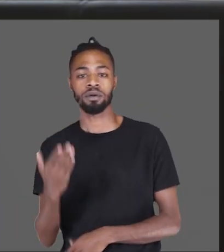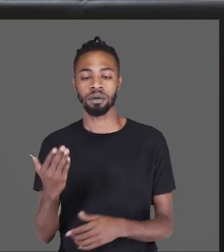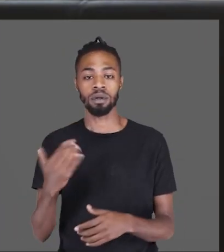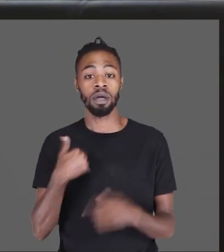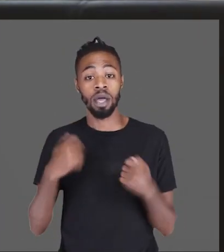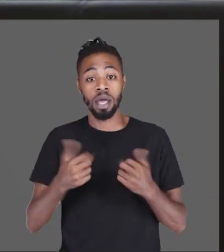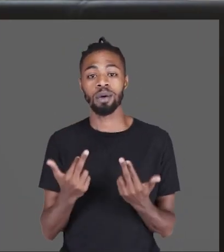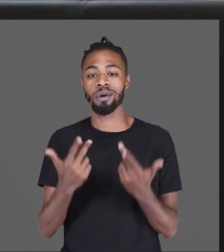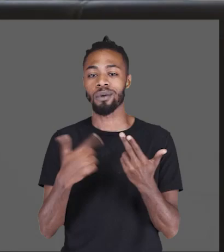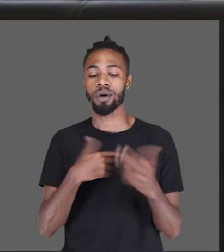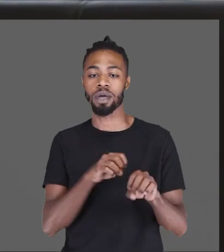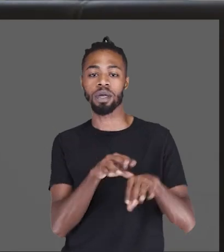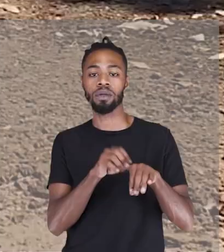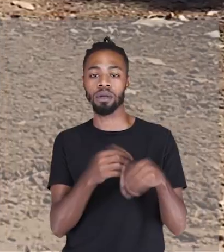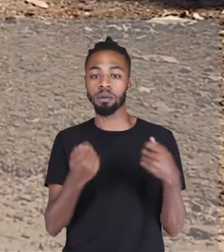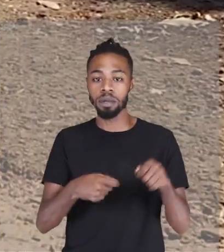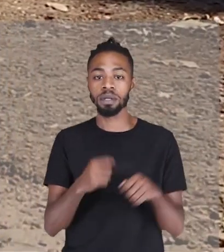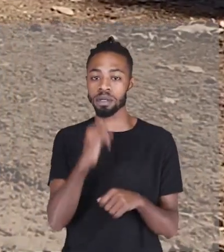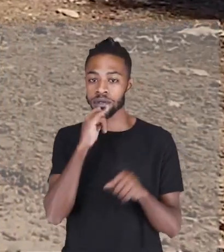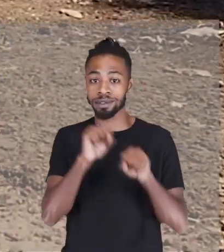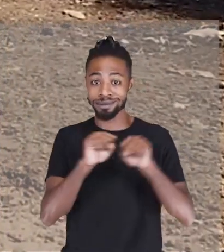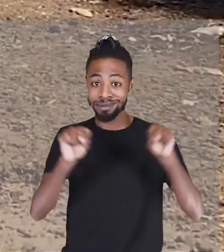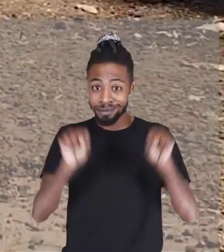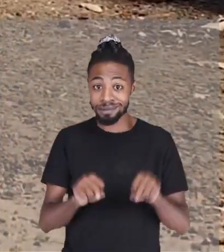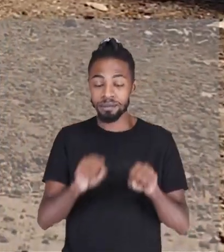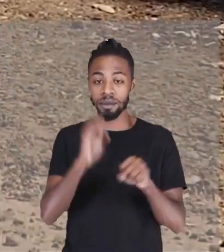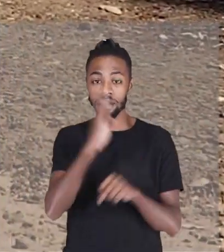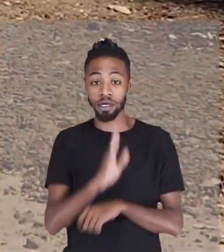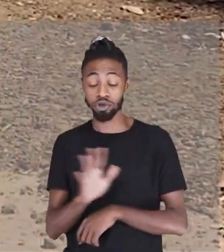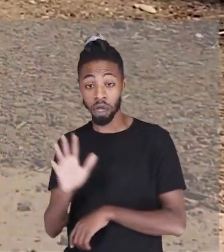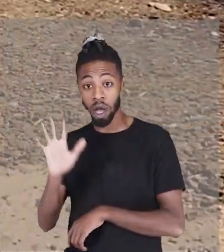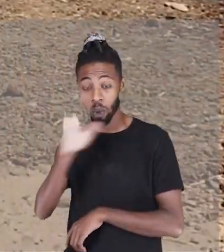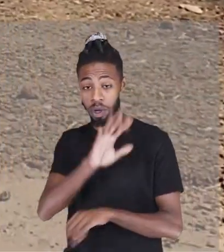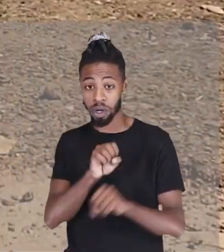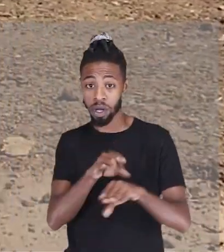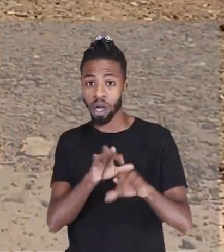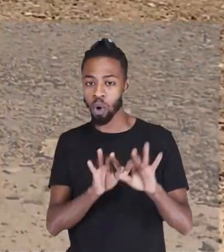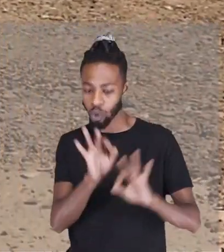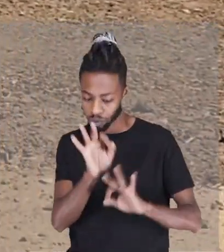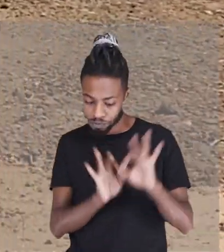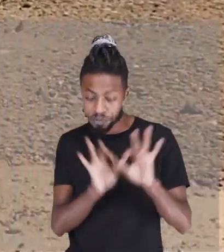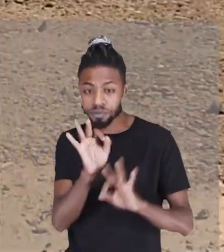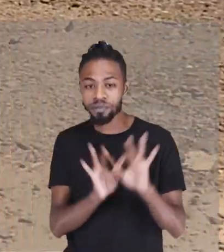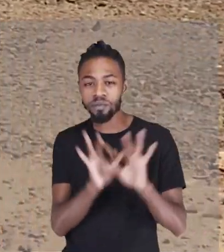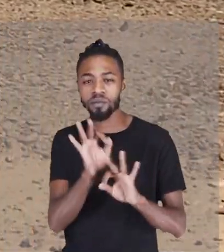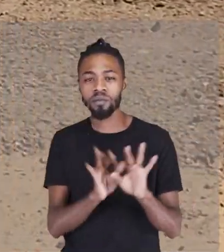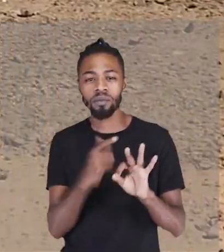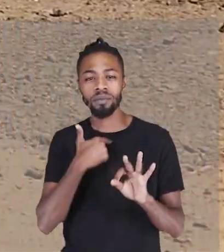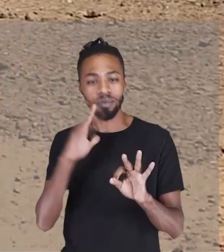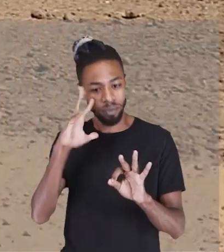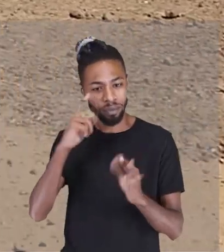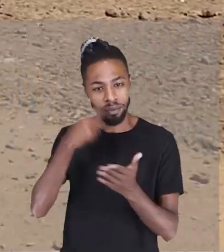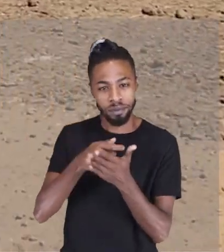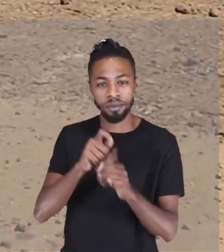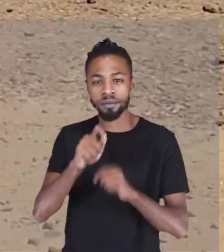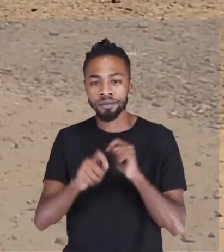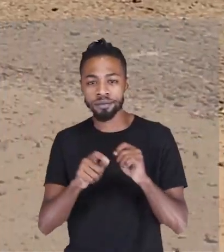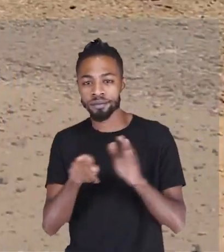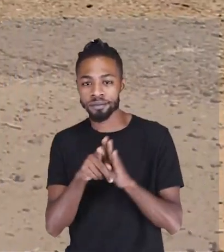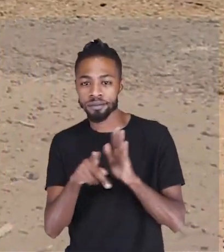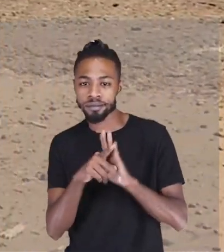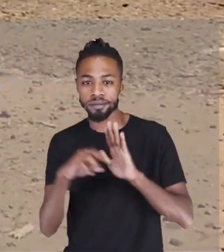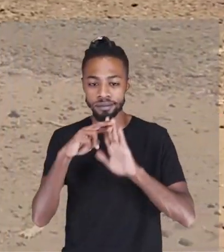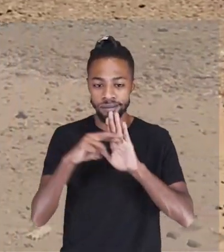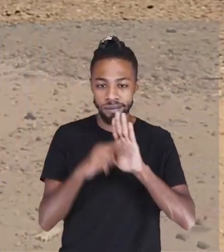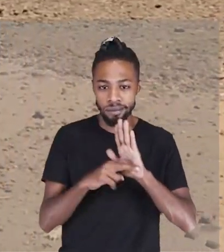a gente precisa olhar na educação. Então, a gente precisa do Sistema Nacional de Educação para organizar essa decisão